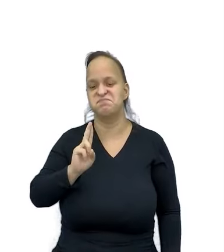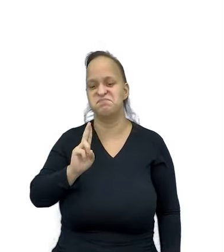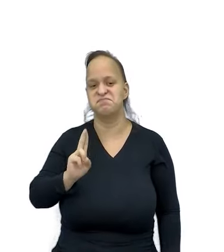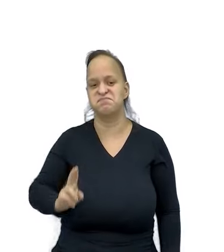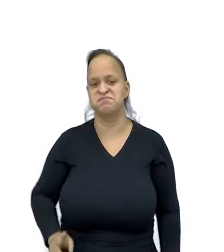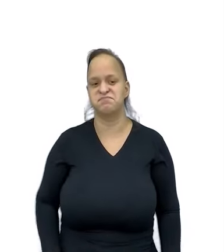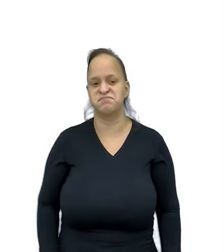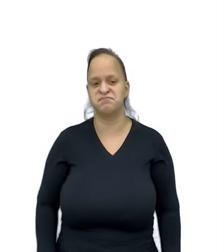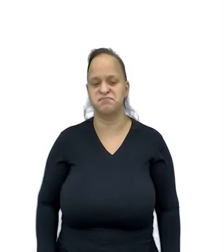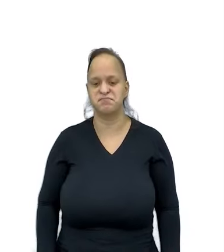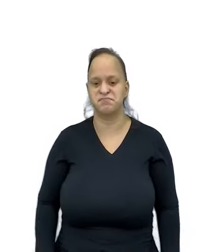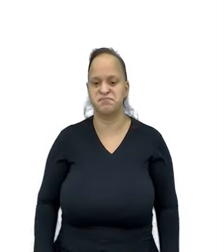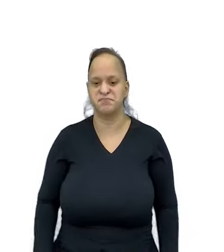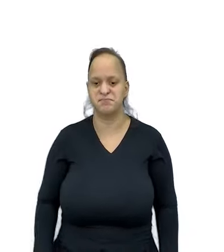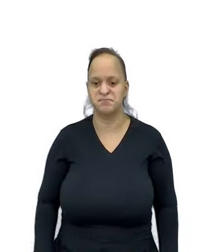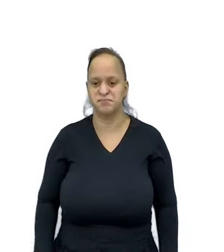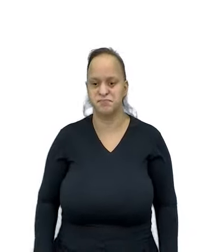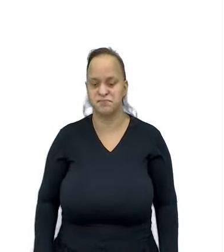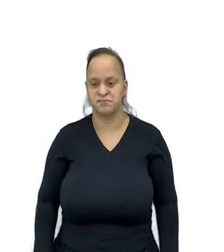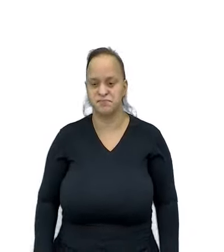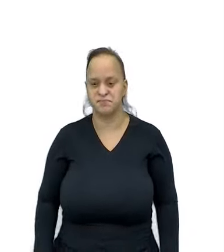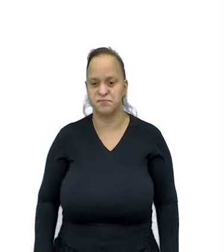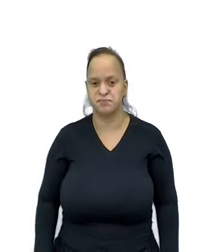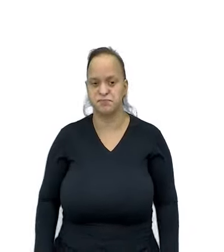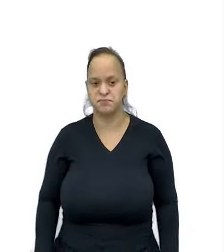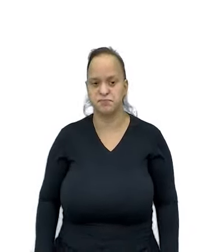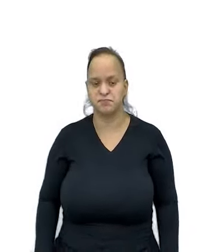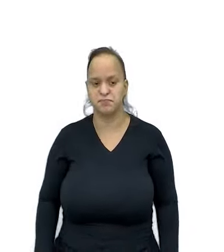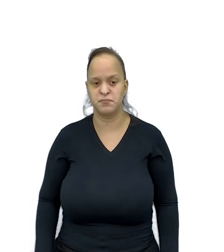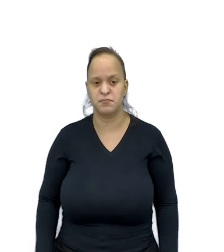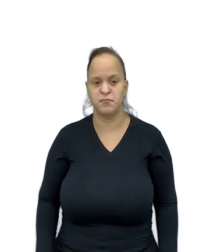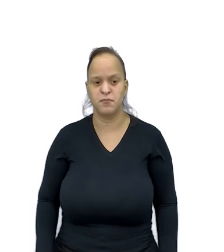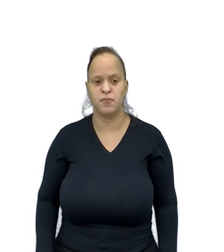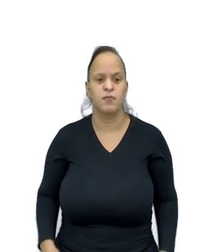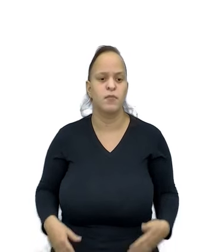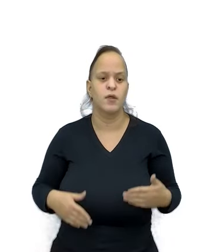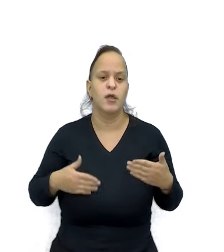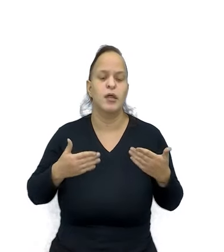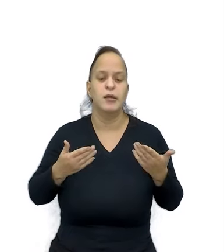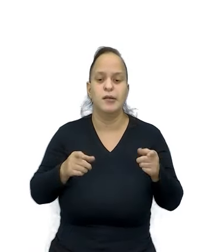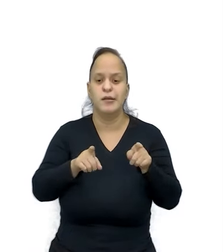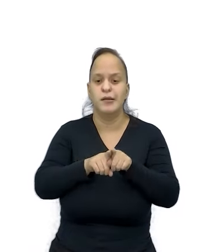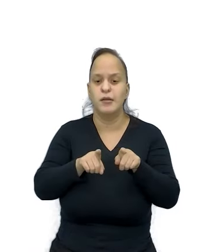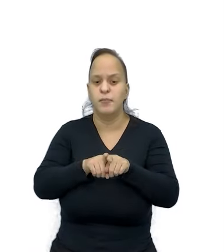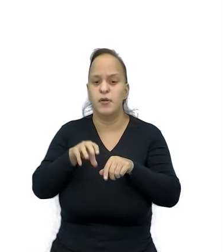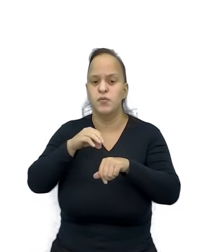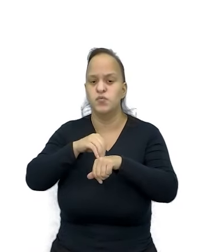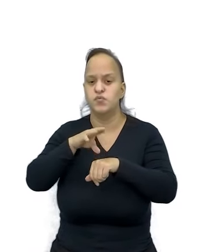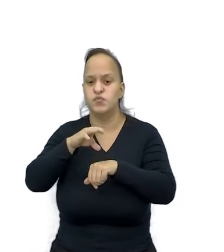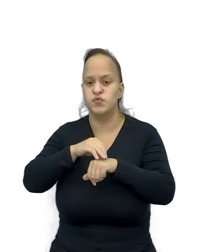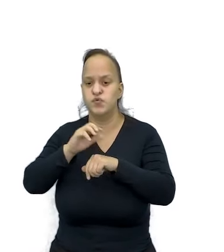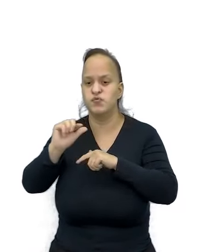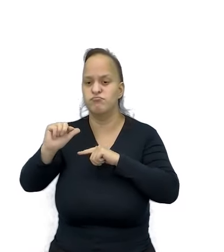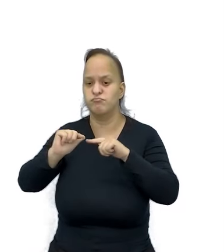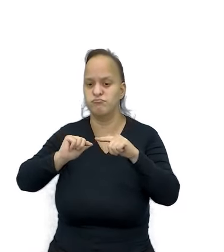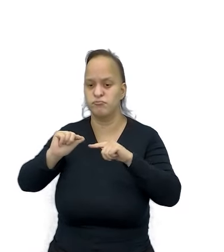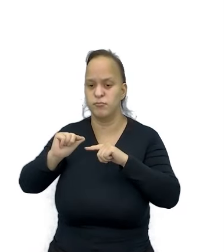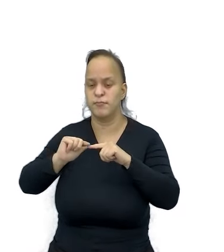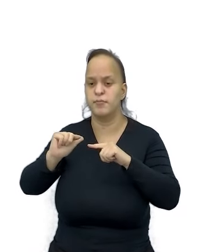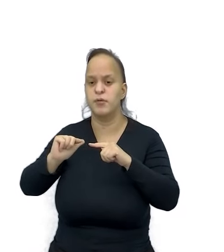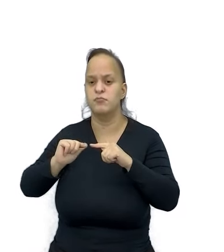da sequência 1 do Aprender Sempre, tá? Fica aqui, então, como sugestões de trabalho, né, com esse enfoque, e como que a gente pode,